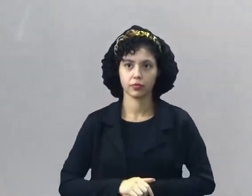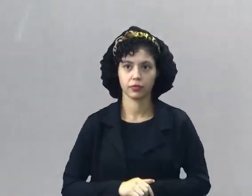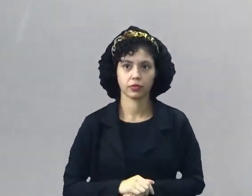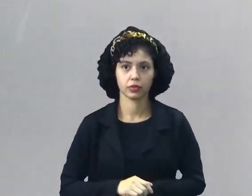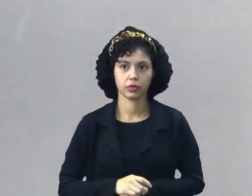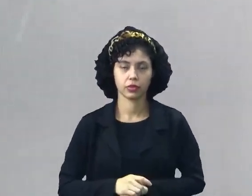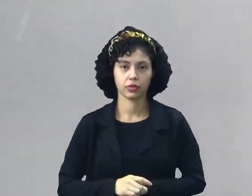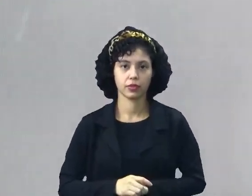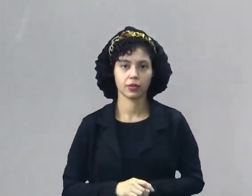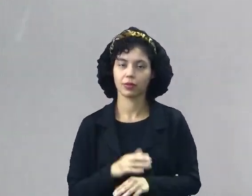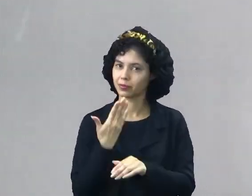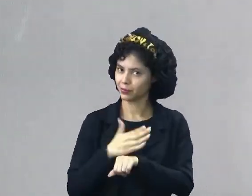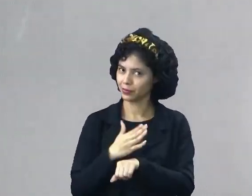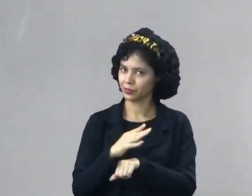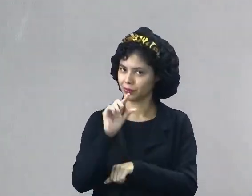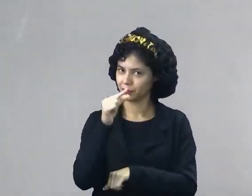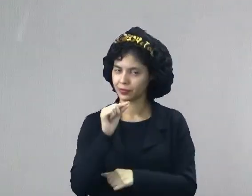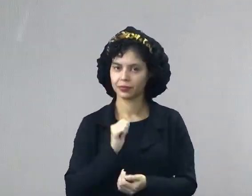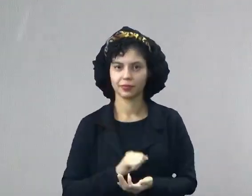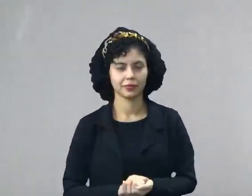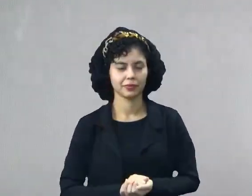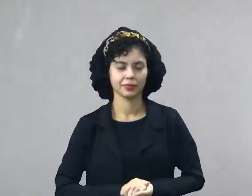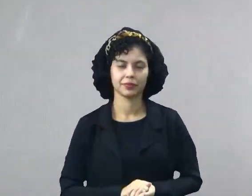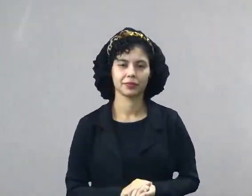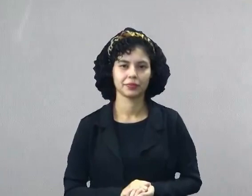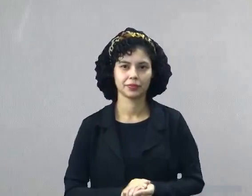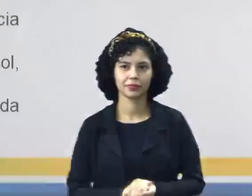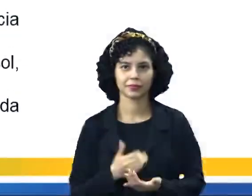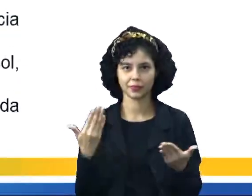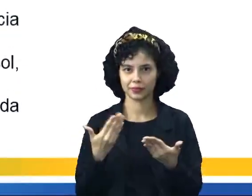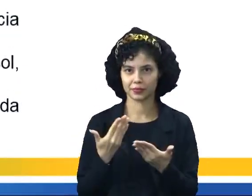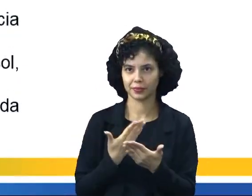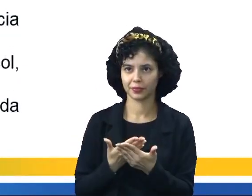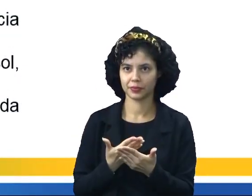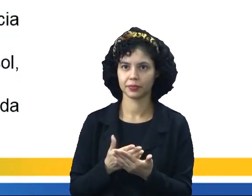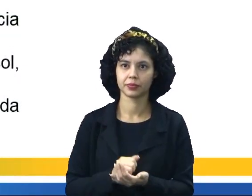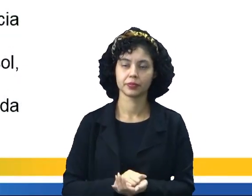Então, vamos exercitar um pouco do que nós aprendemos na aula de hoje.